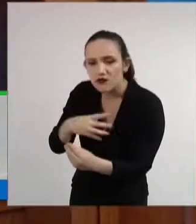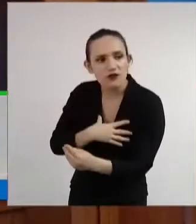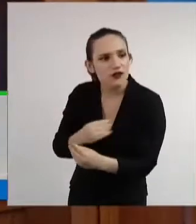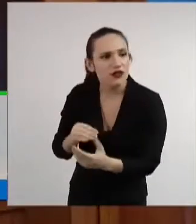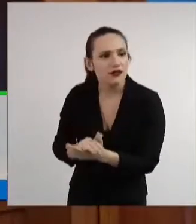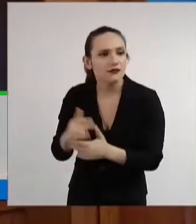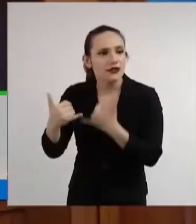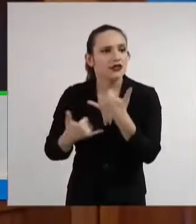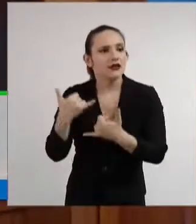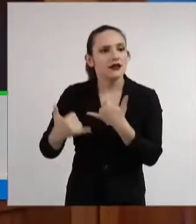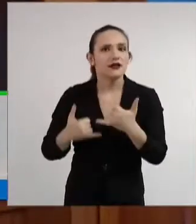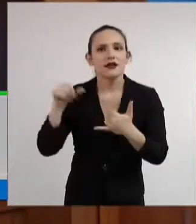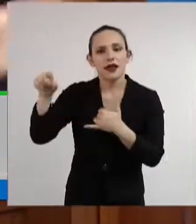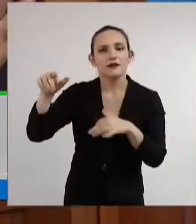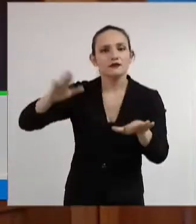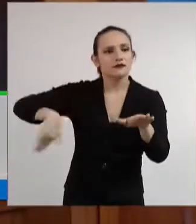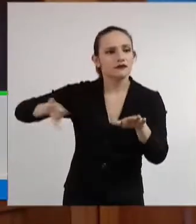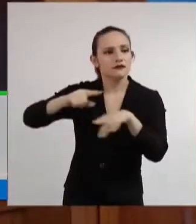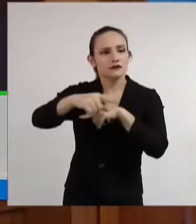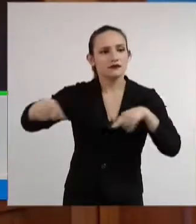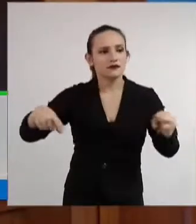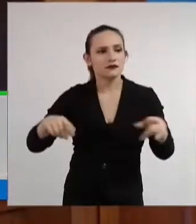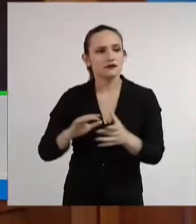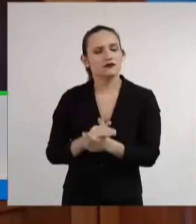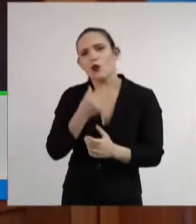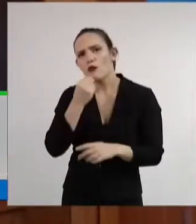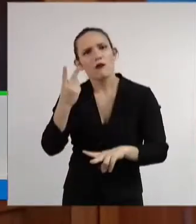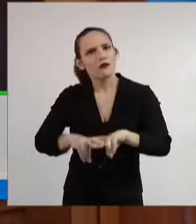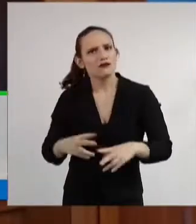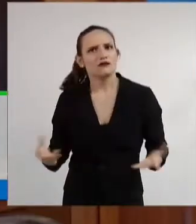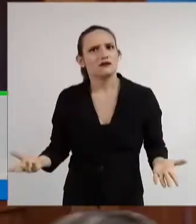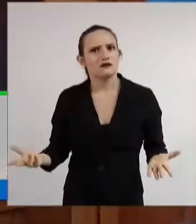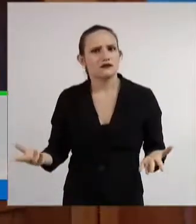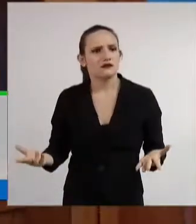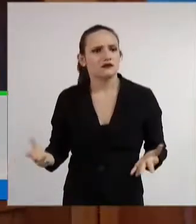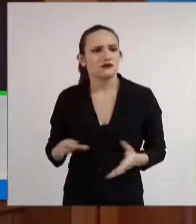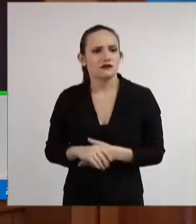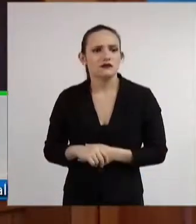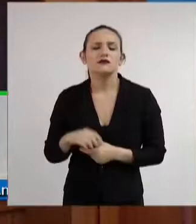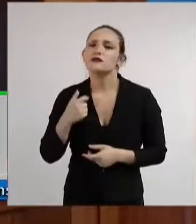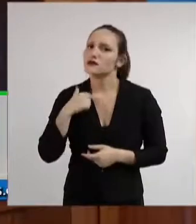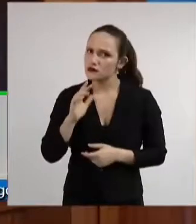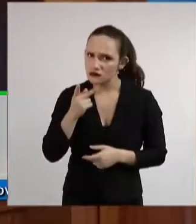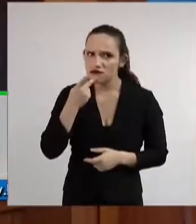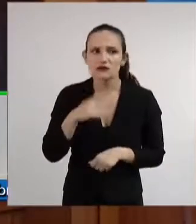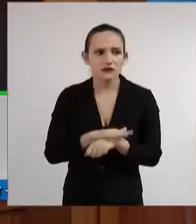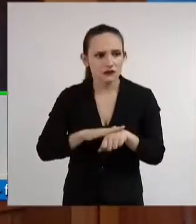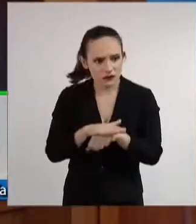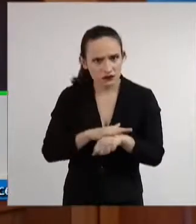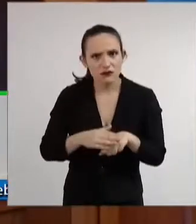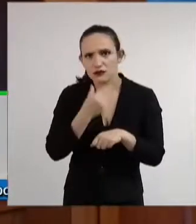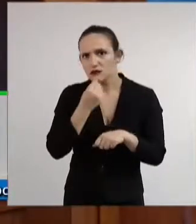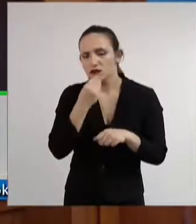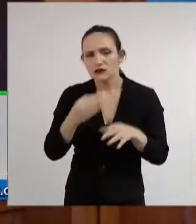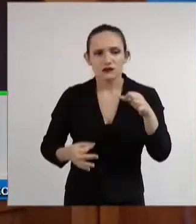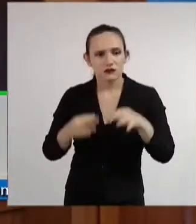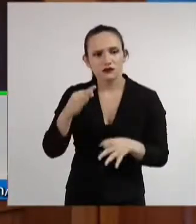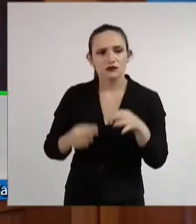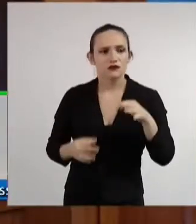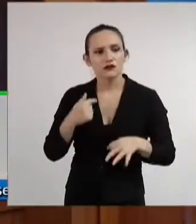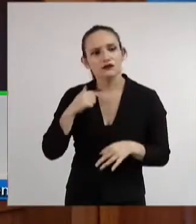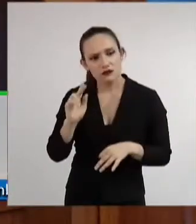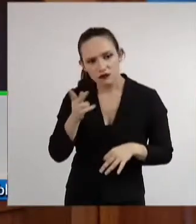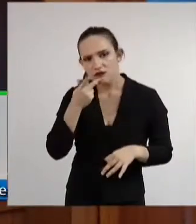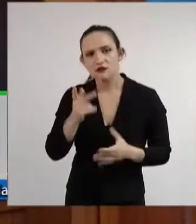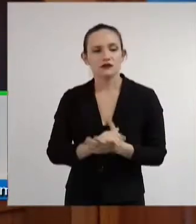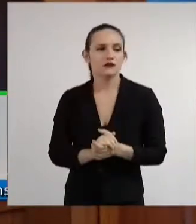estava na piscina aqui no Nordeste, o cara foi preso. E já conversei com juiz aqui do nosso estado e delegado. Se não tiver